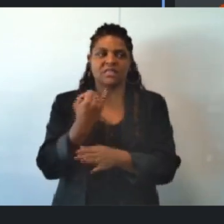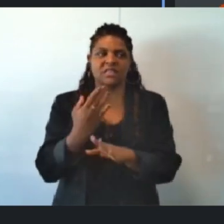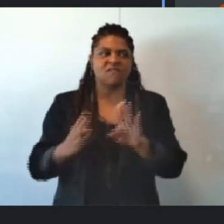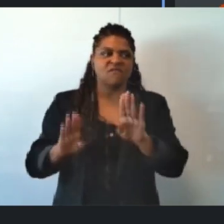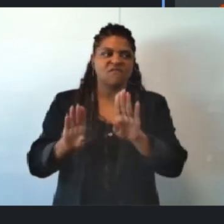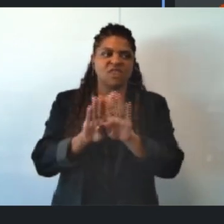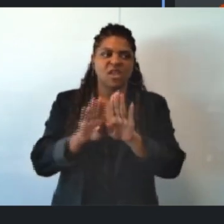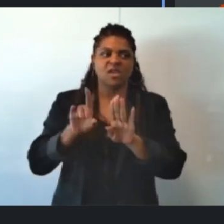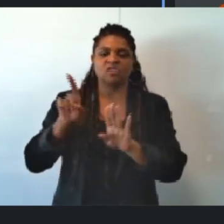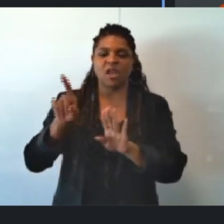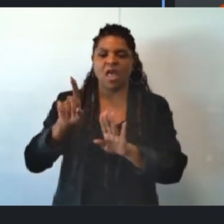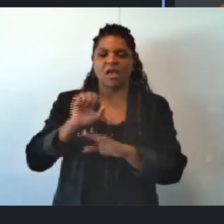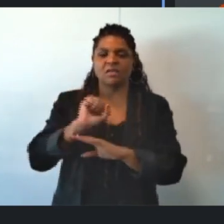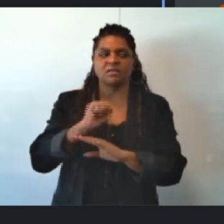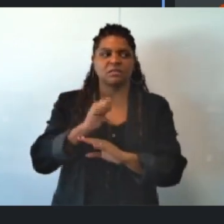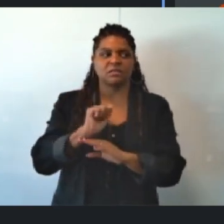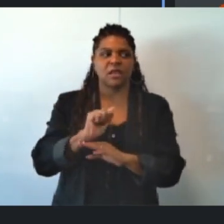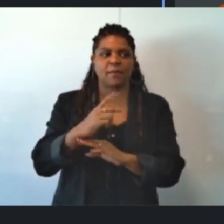a Francisco Salles,